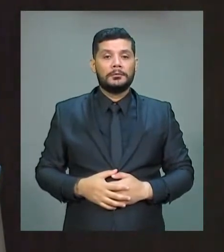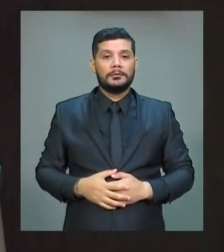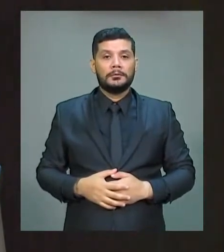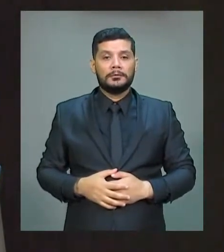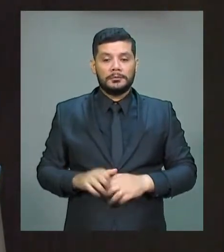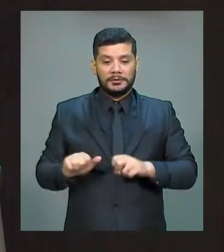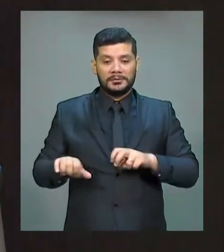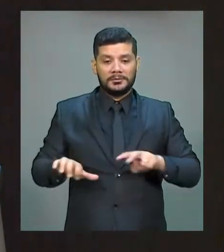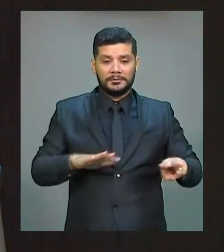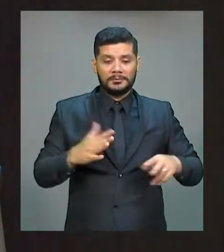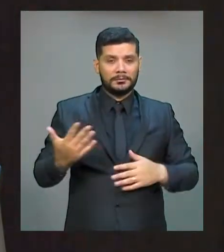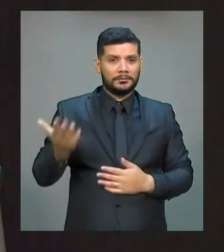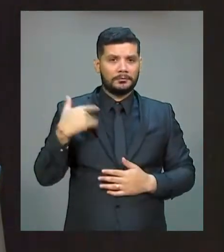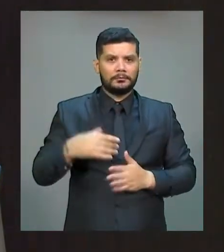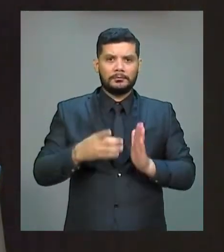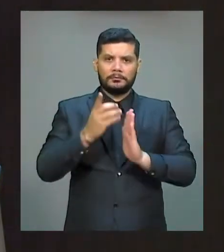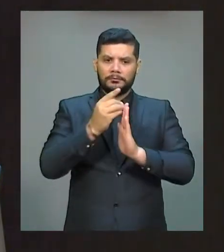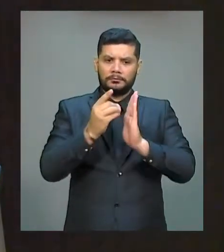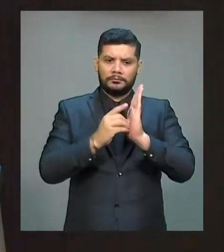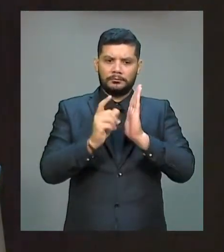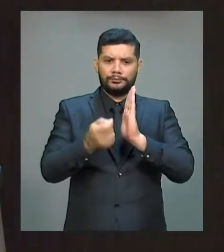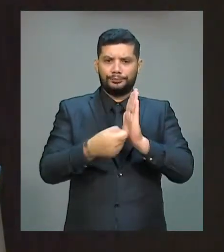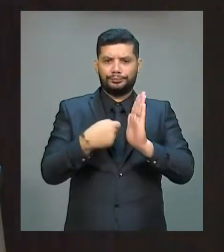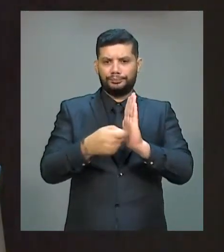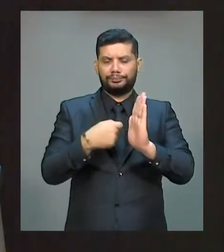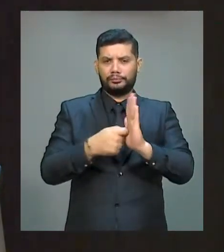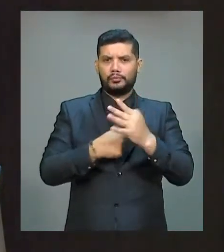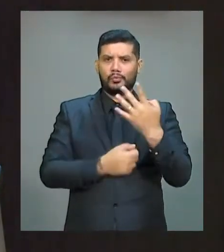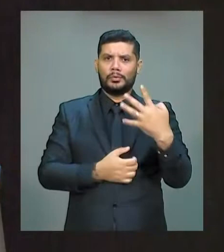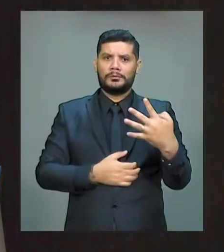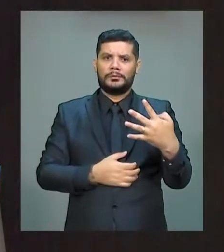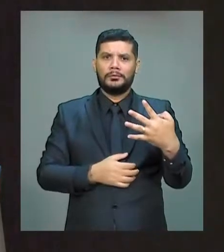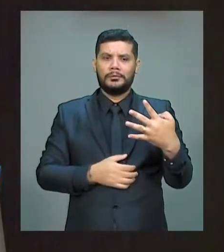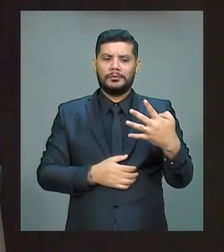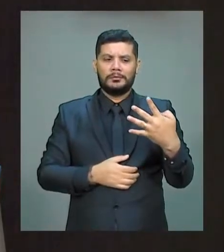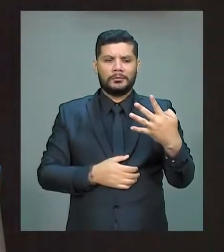fogo por atiradores, colecionadores e pessoas que têm registro.